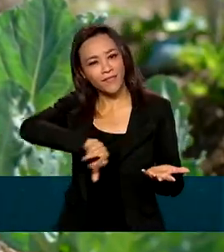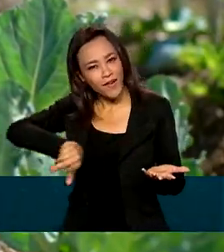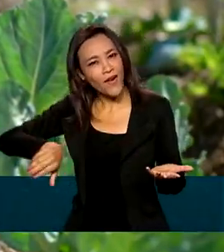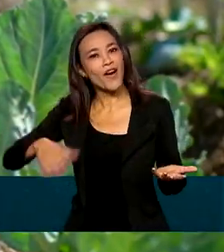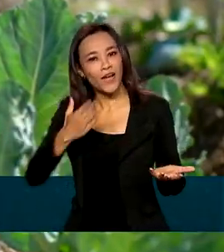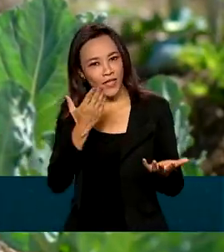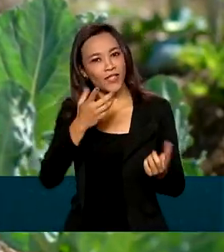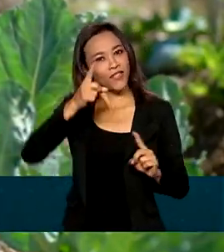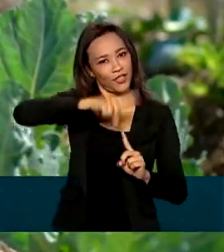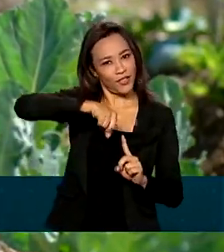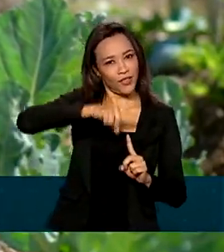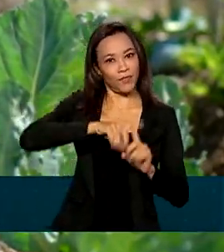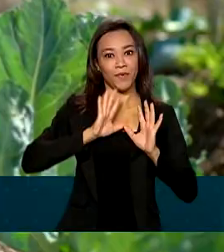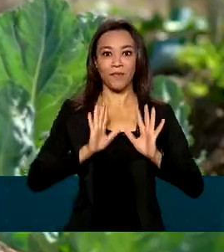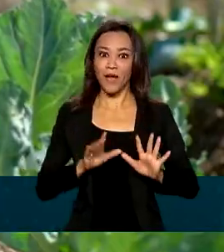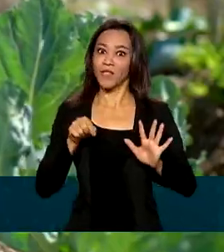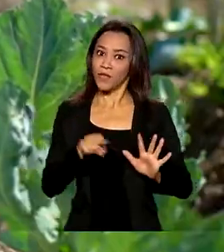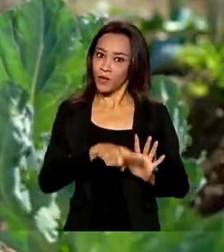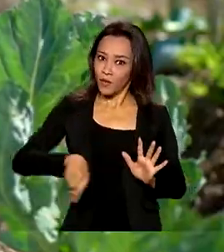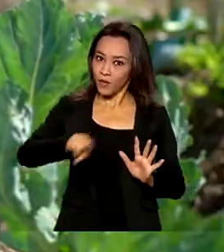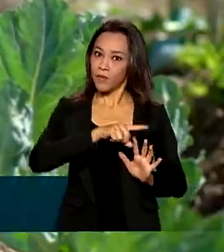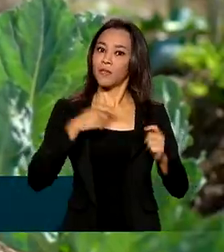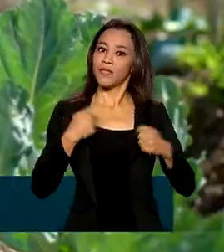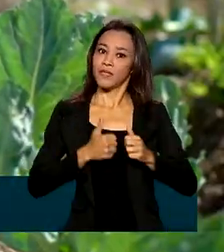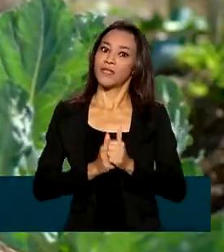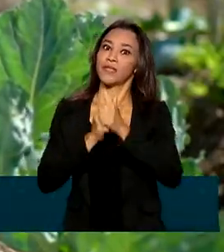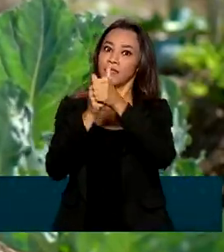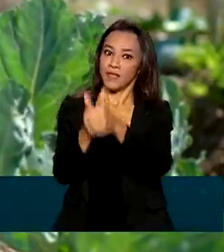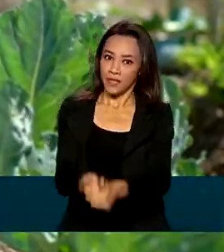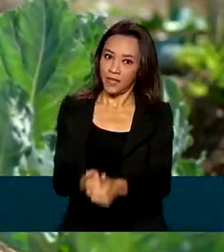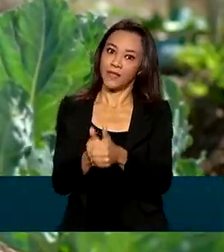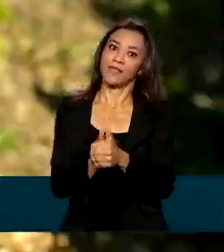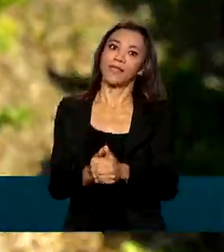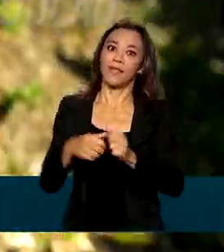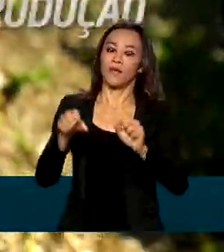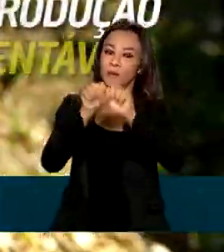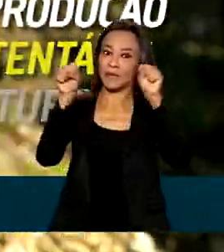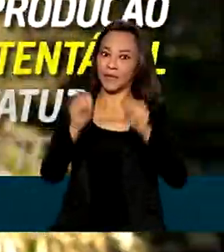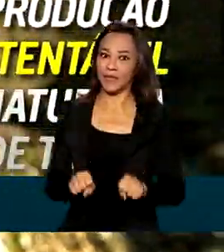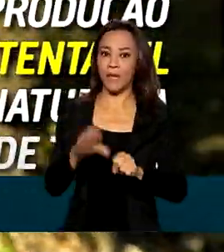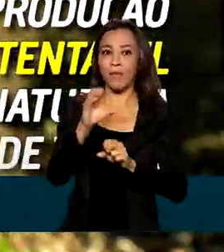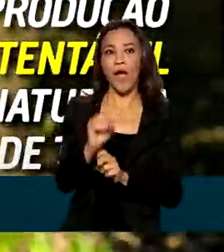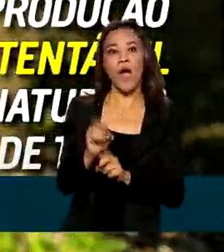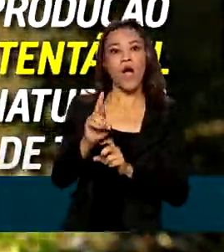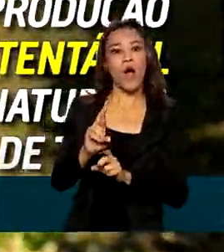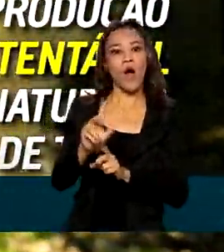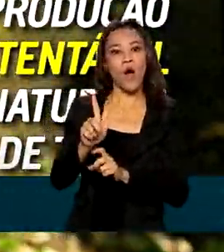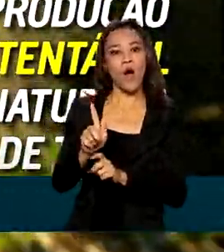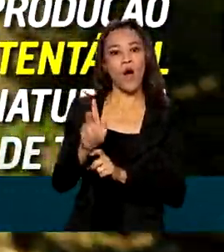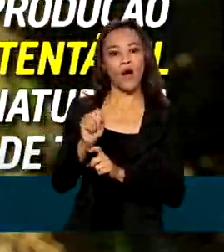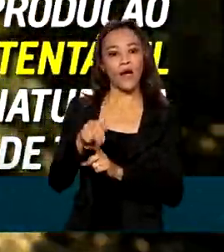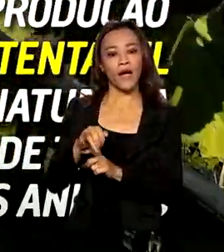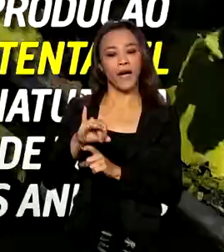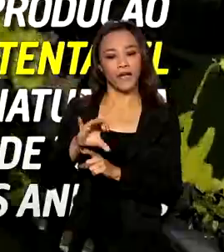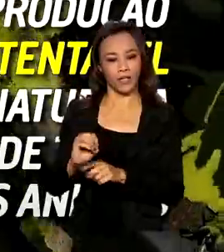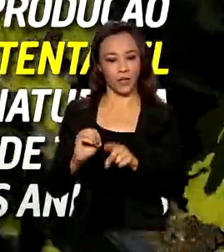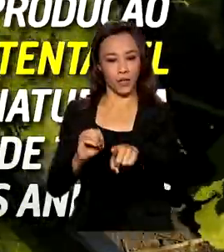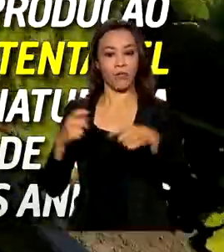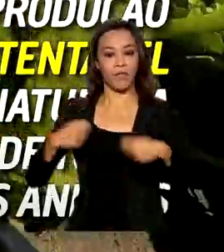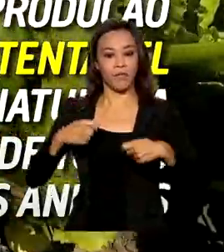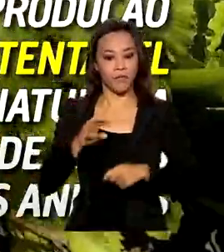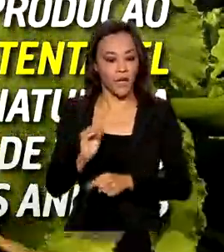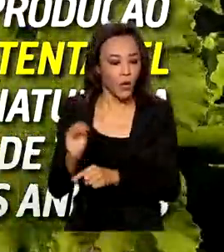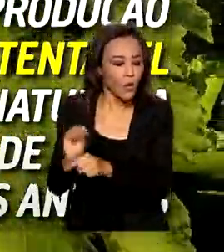vários tipos, mas todos devem seguir os sistemas orgânicos de produção. A forma de produção deve ser sustentável